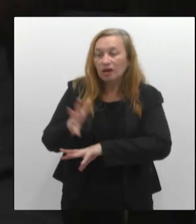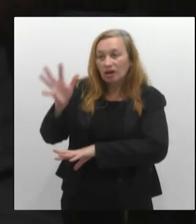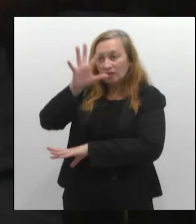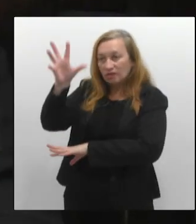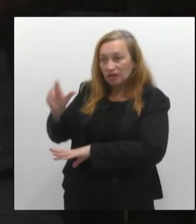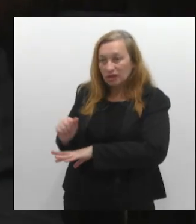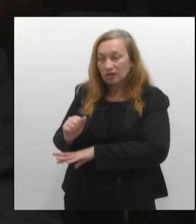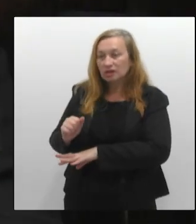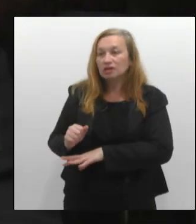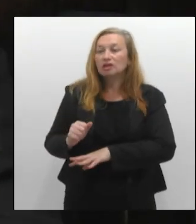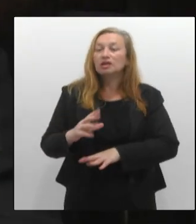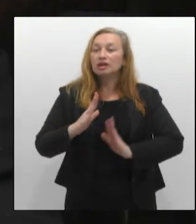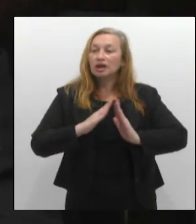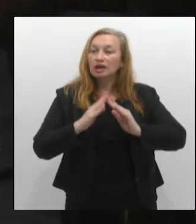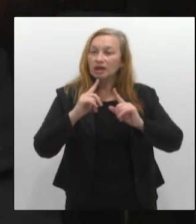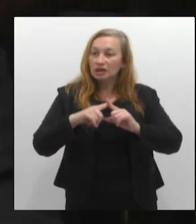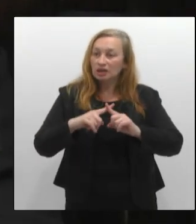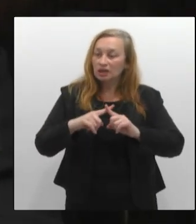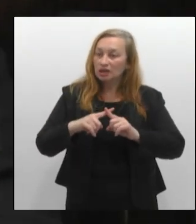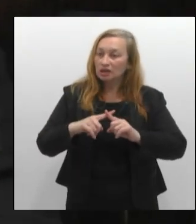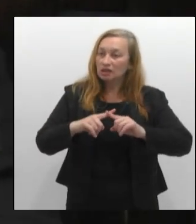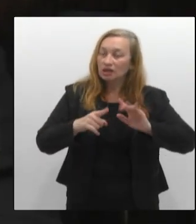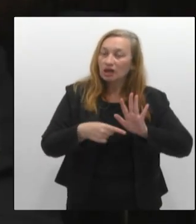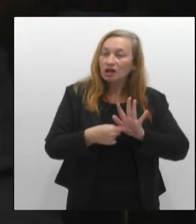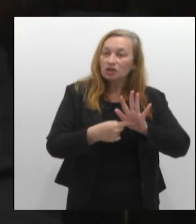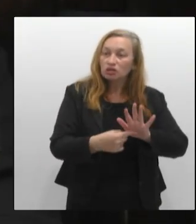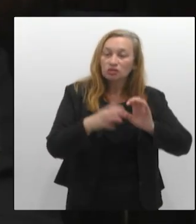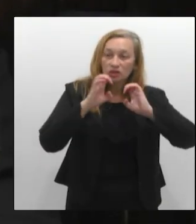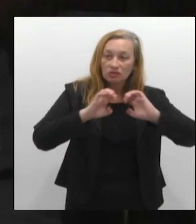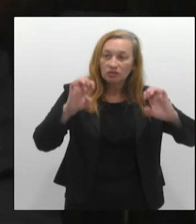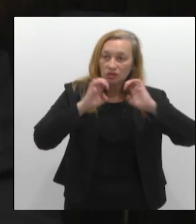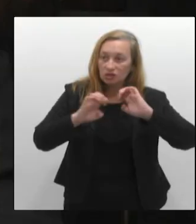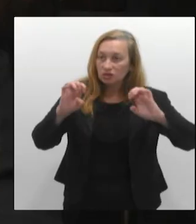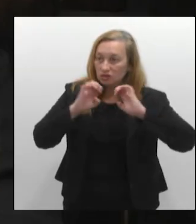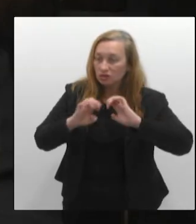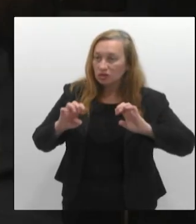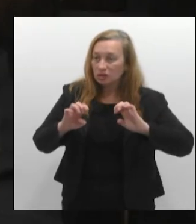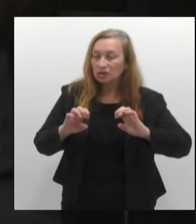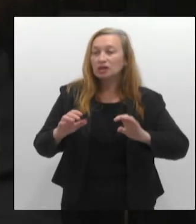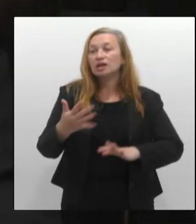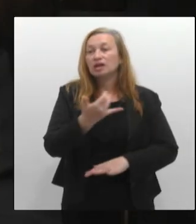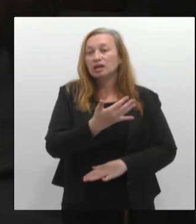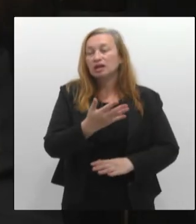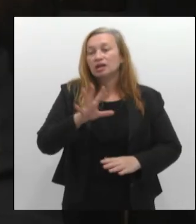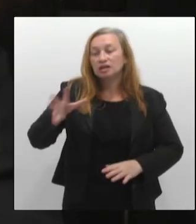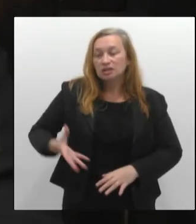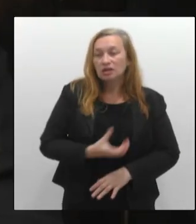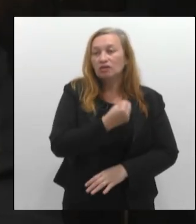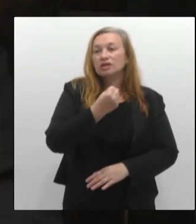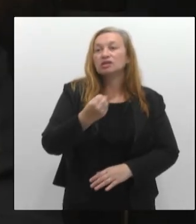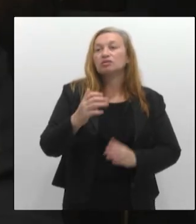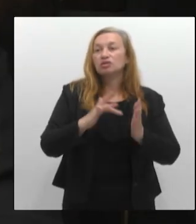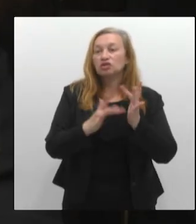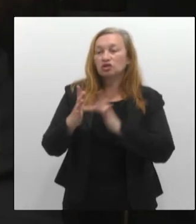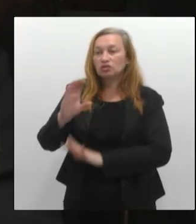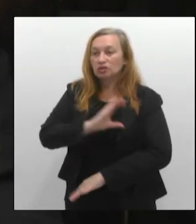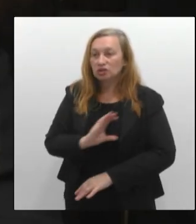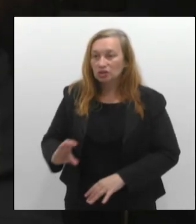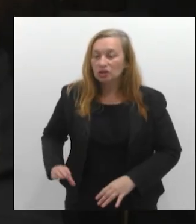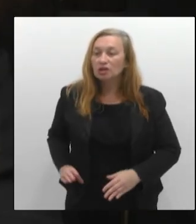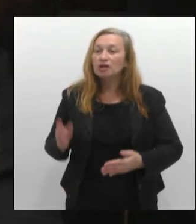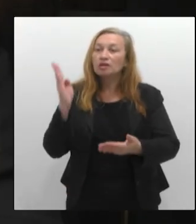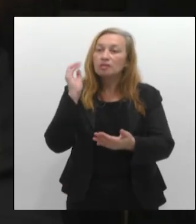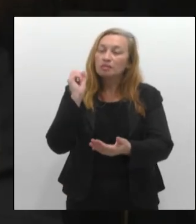igreja se fez presente como semente do Evangelho, anunciando a salvação em Jesus Cristo e buscando, mesmo com